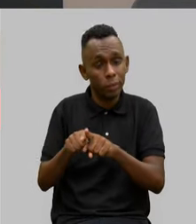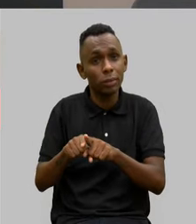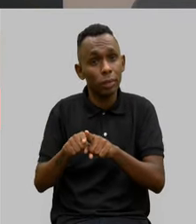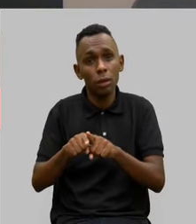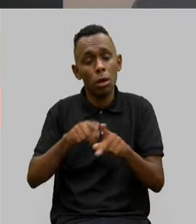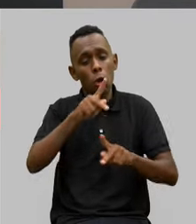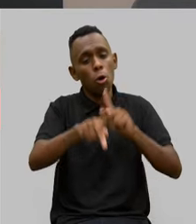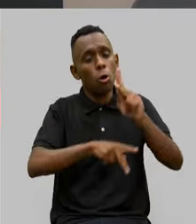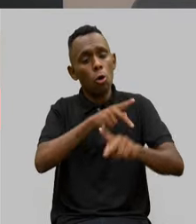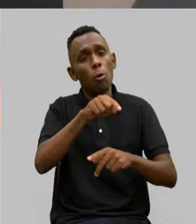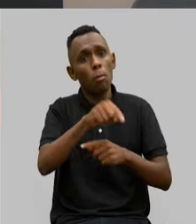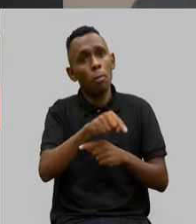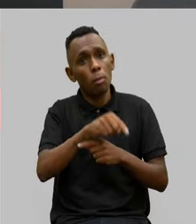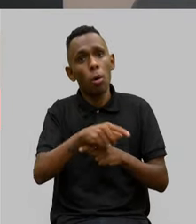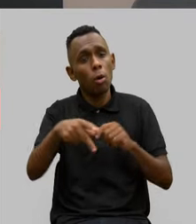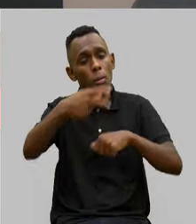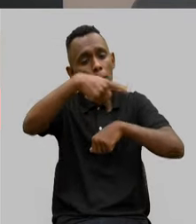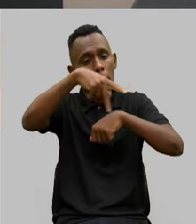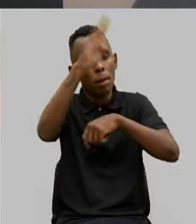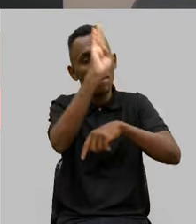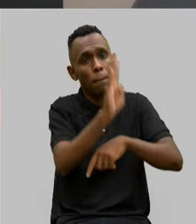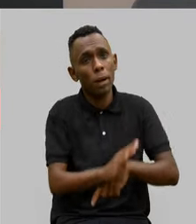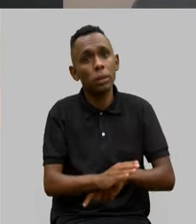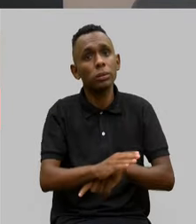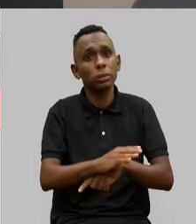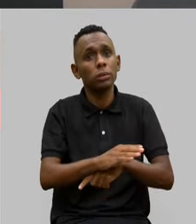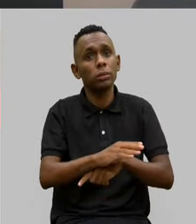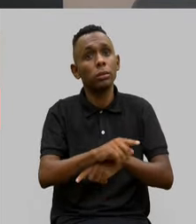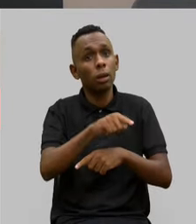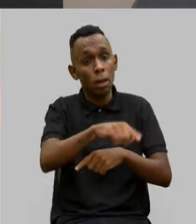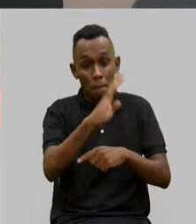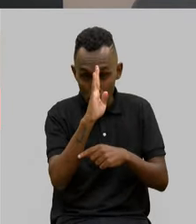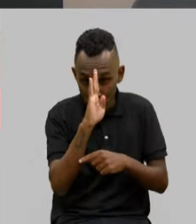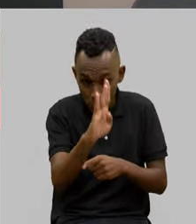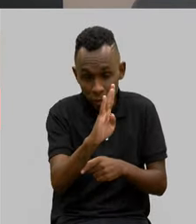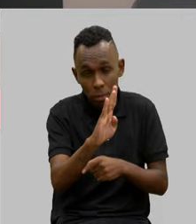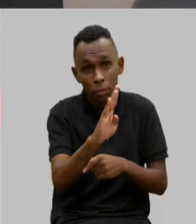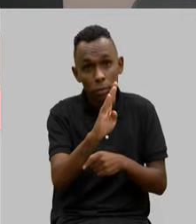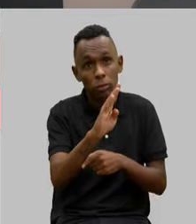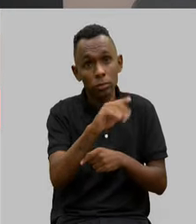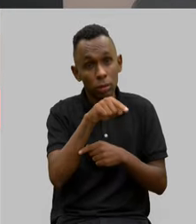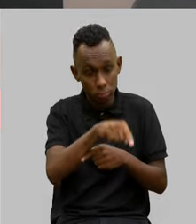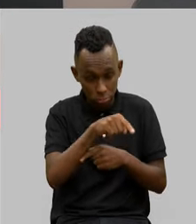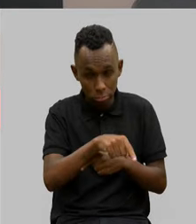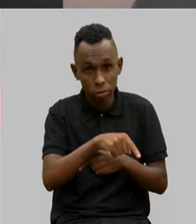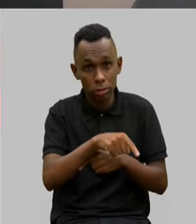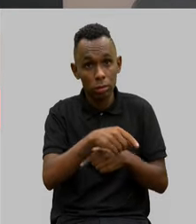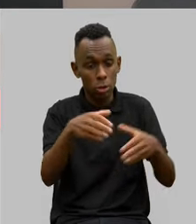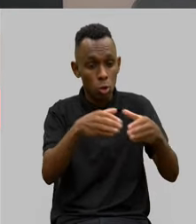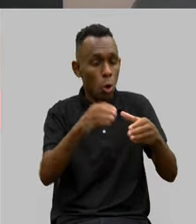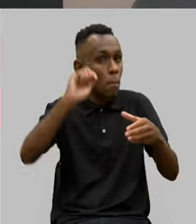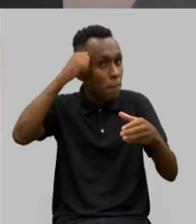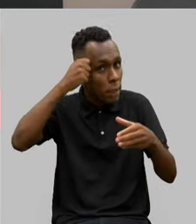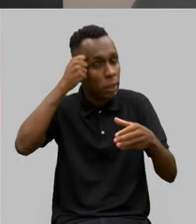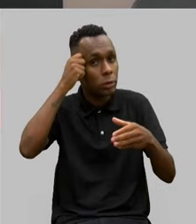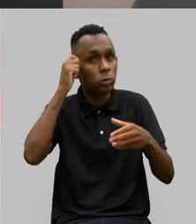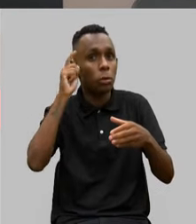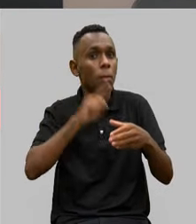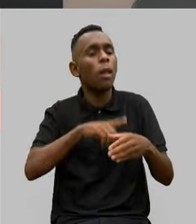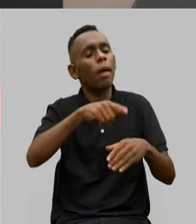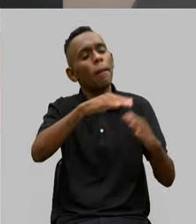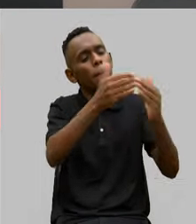população Brasileira de uma maneira geral principalmente se essa população for preta ou par morar em